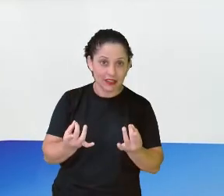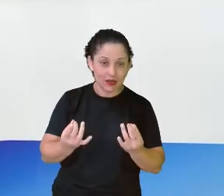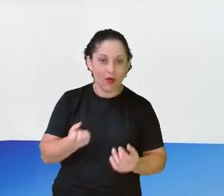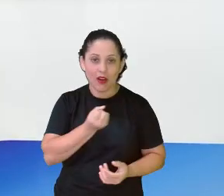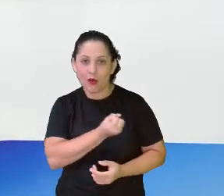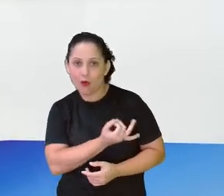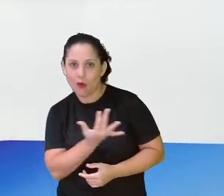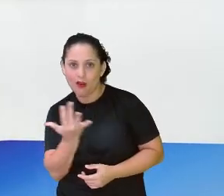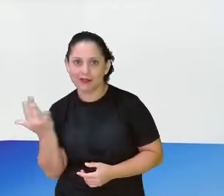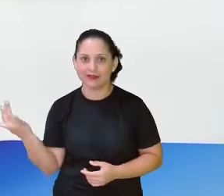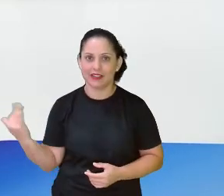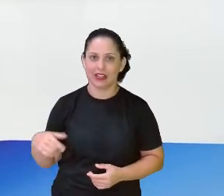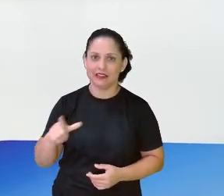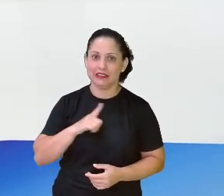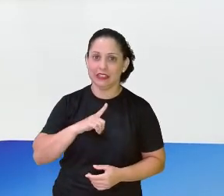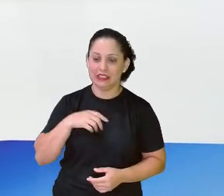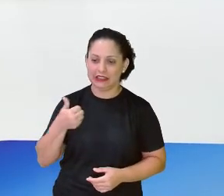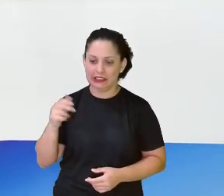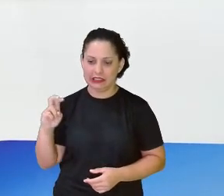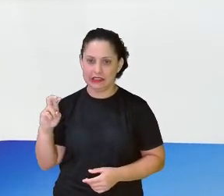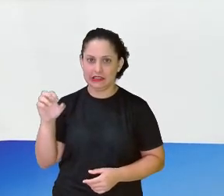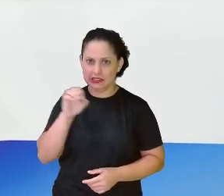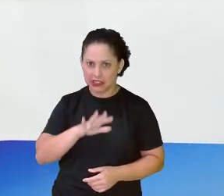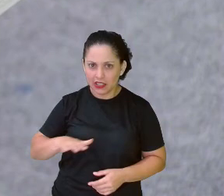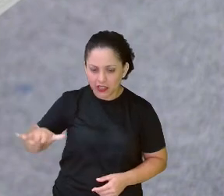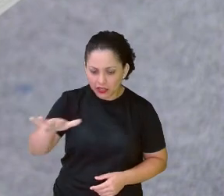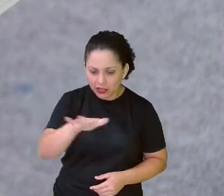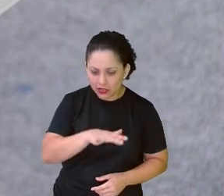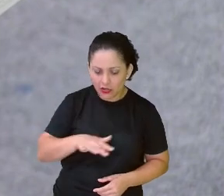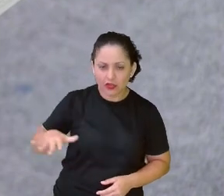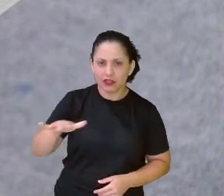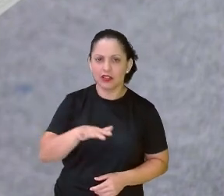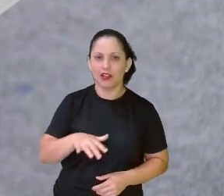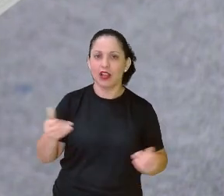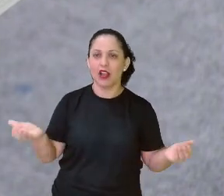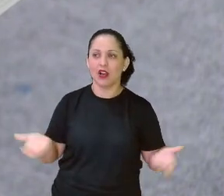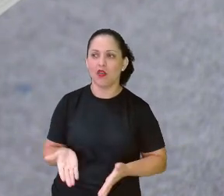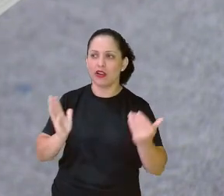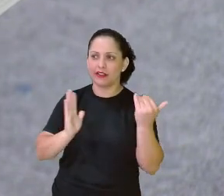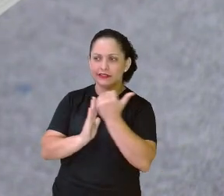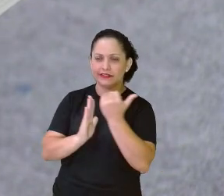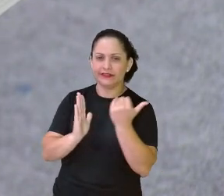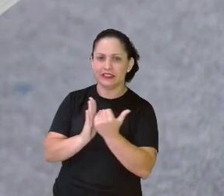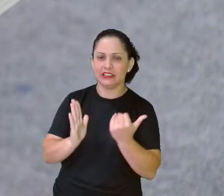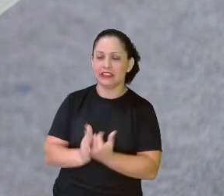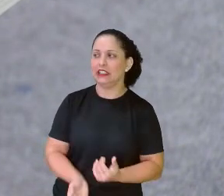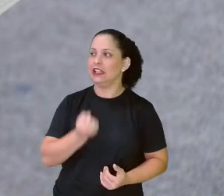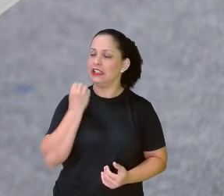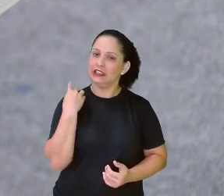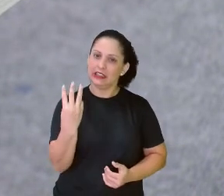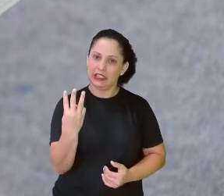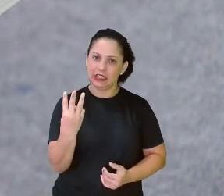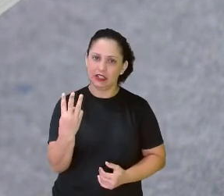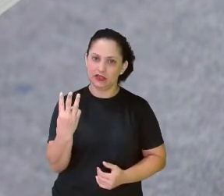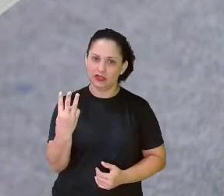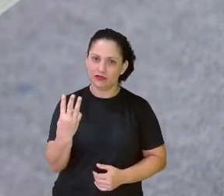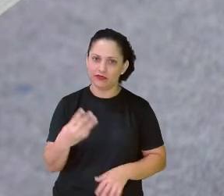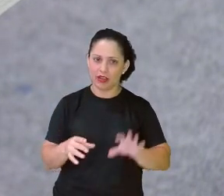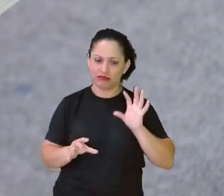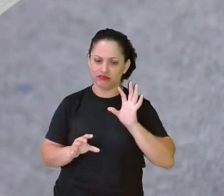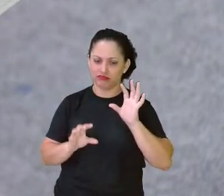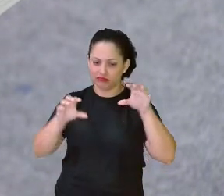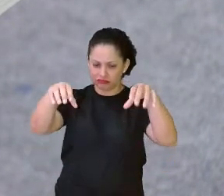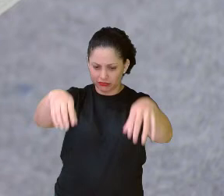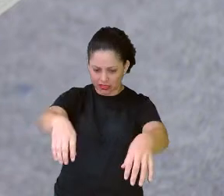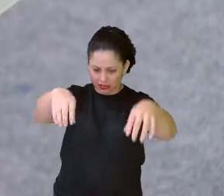de bonequinhos, 15. Eu quis dividir em 3 partes iguais. Em